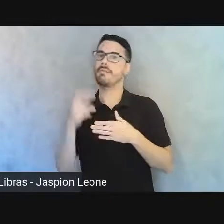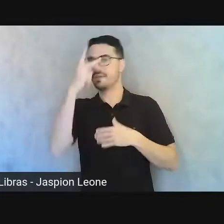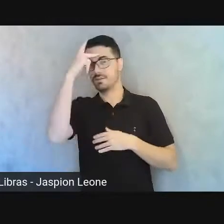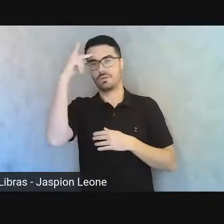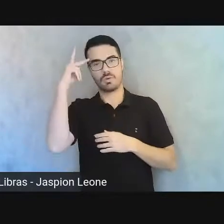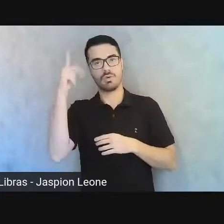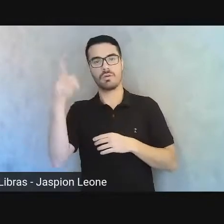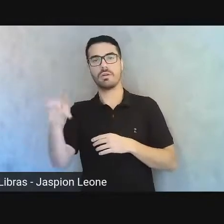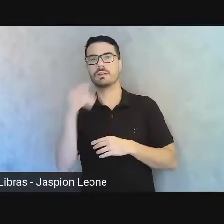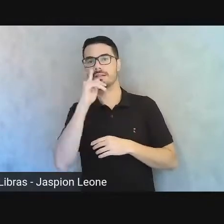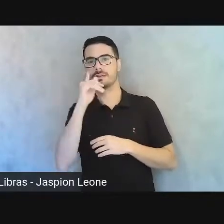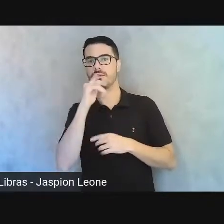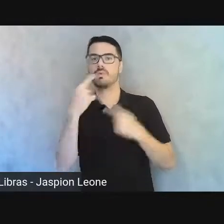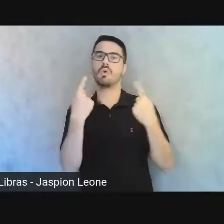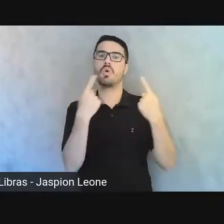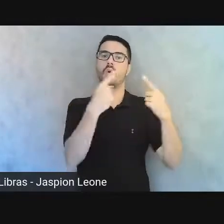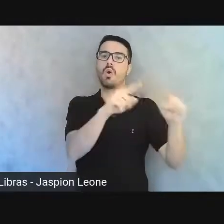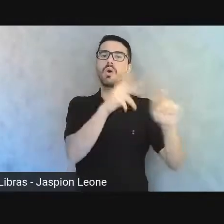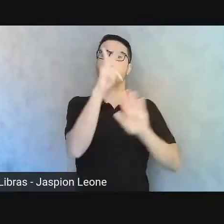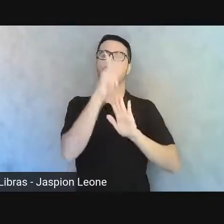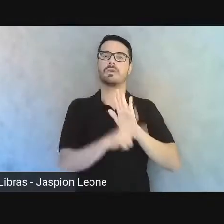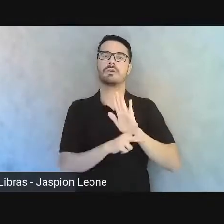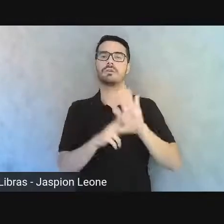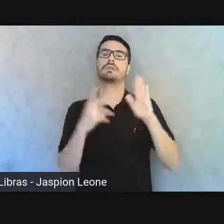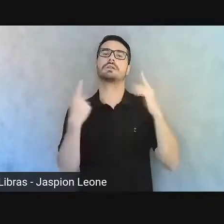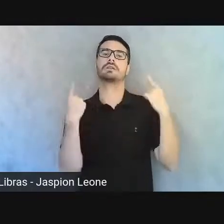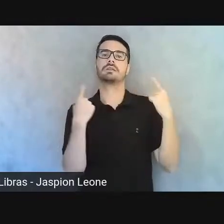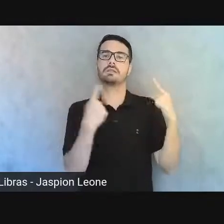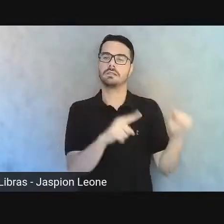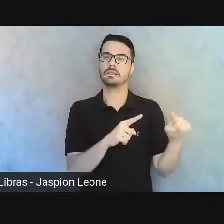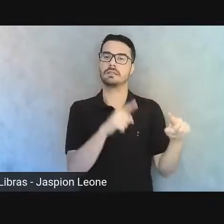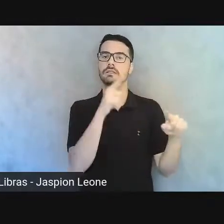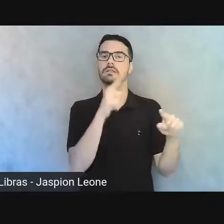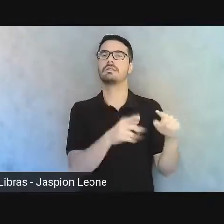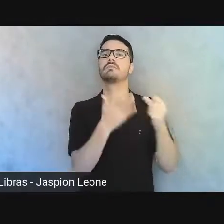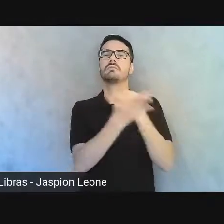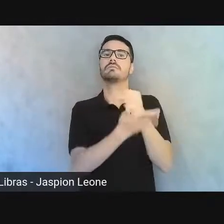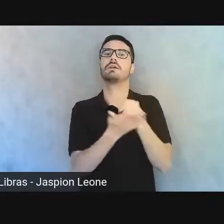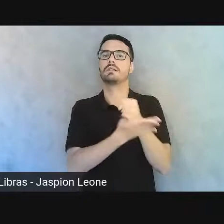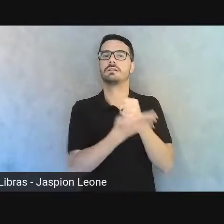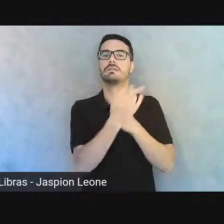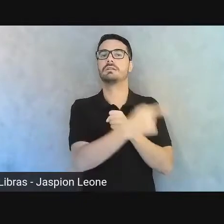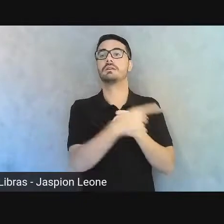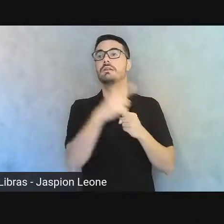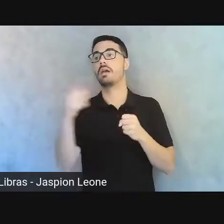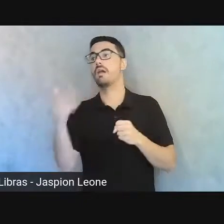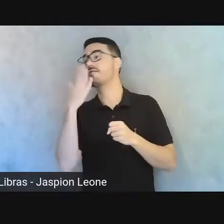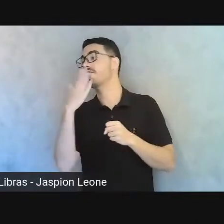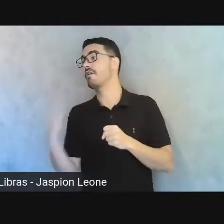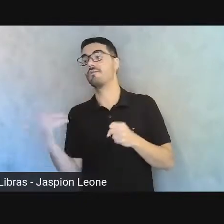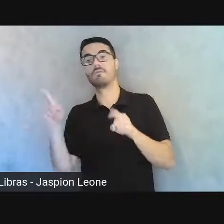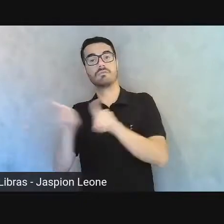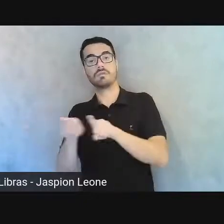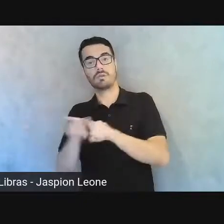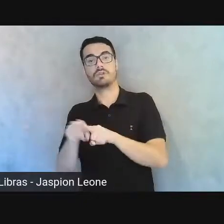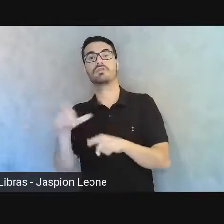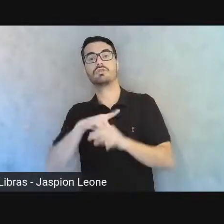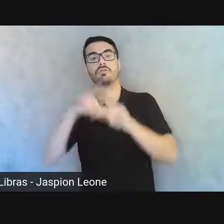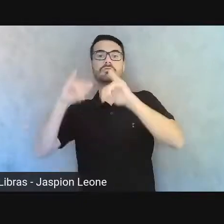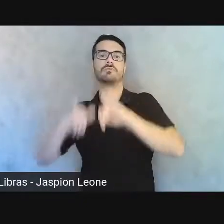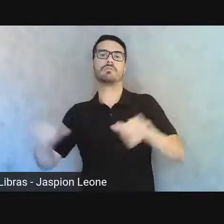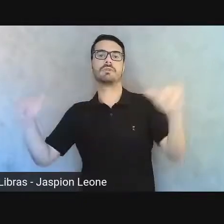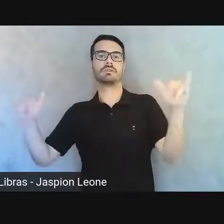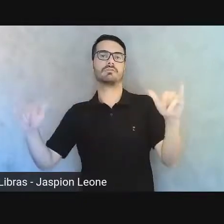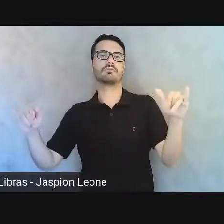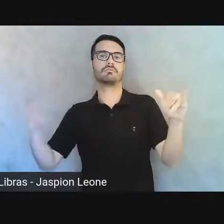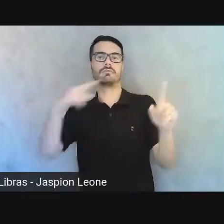Então, quem era contra o projeto recebia informações para embasar o debate, assim como aqueles que eram favoráveis. E eu diria